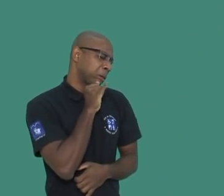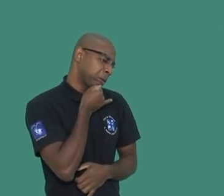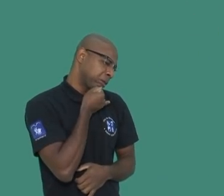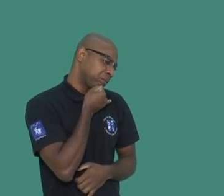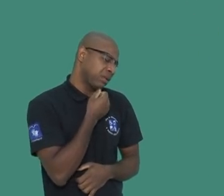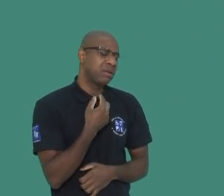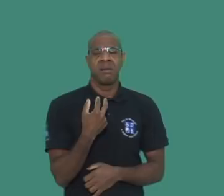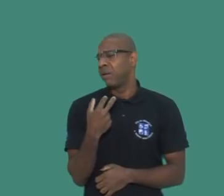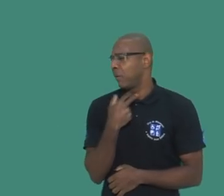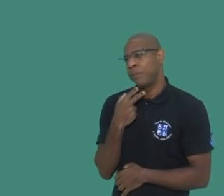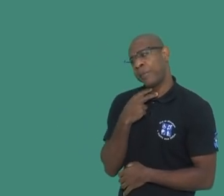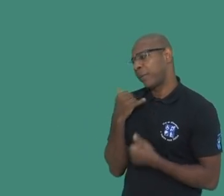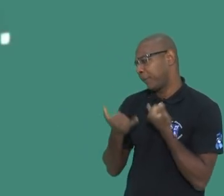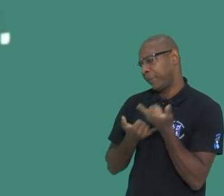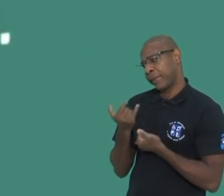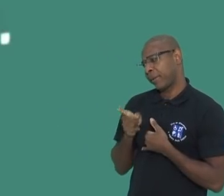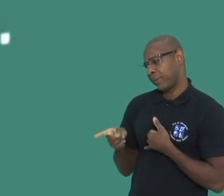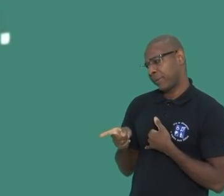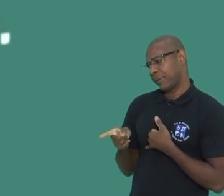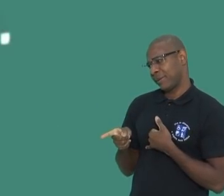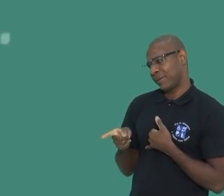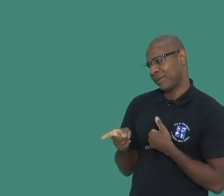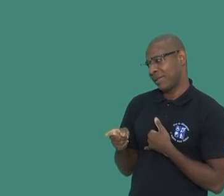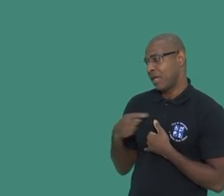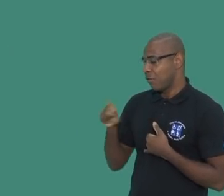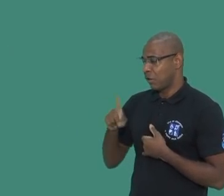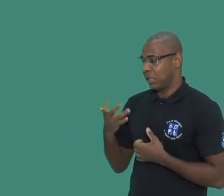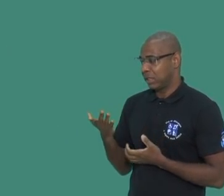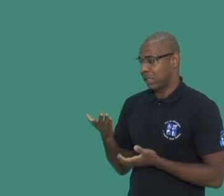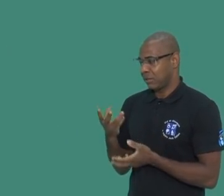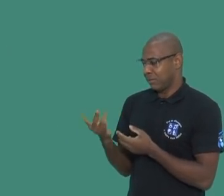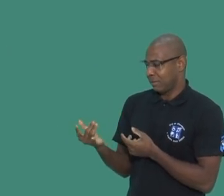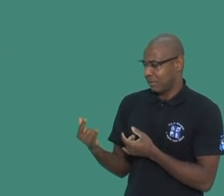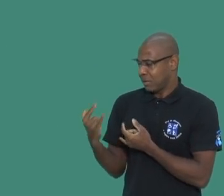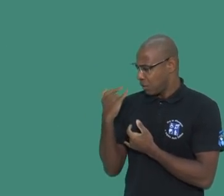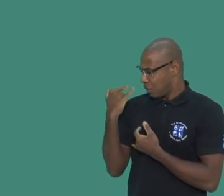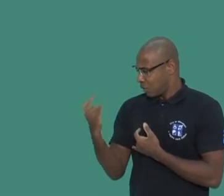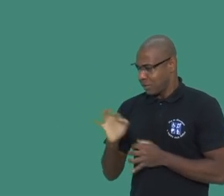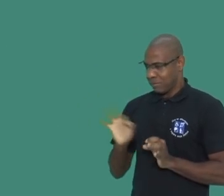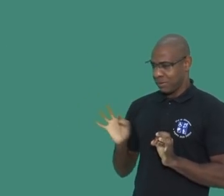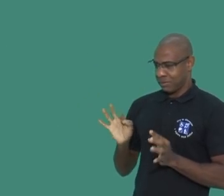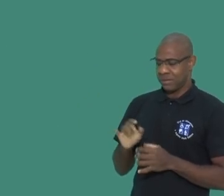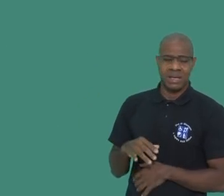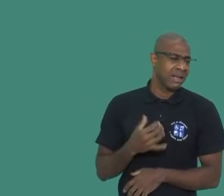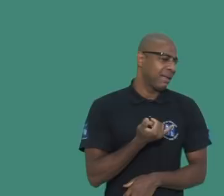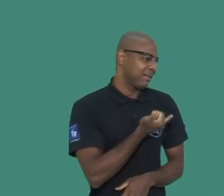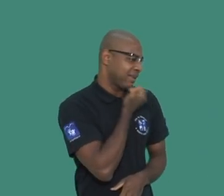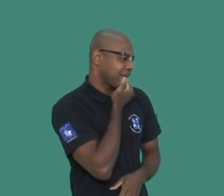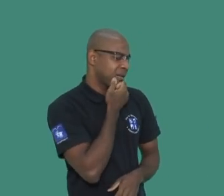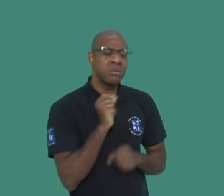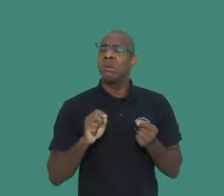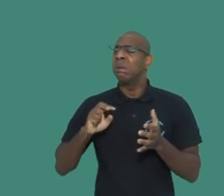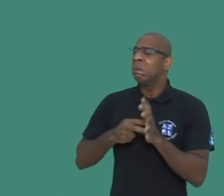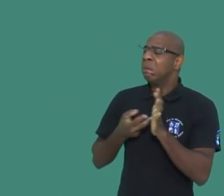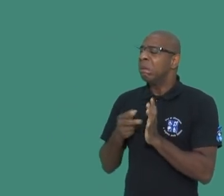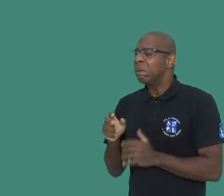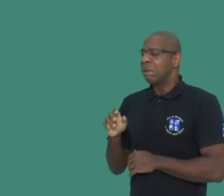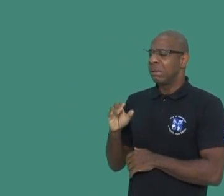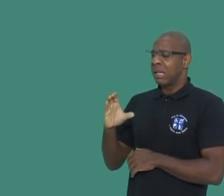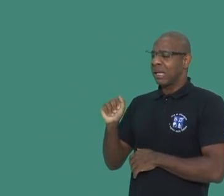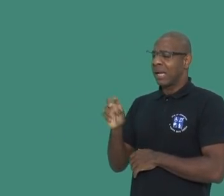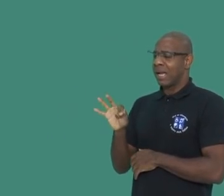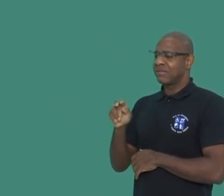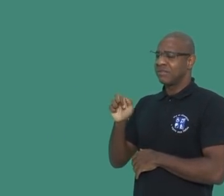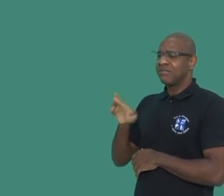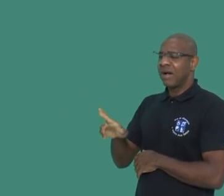não posso brincar com você. Você ainda não me cativou. Ah, desculpa. Mas o que quer dizer cativar? Você não é